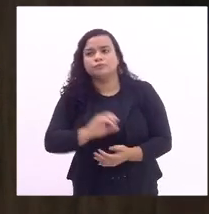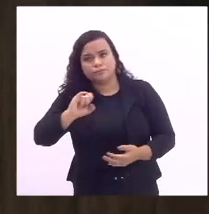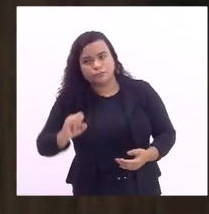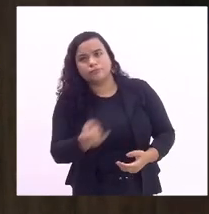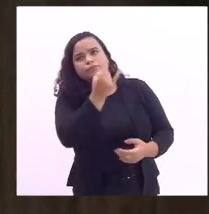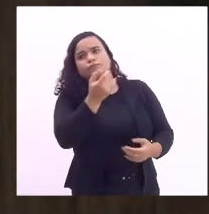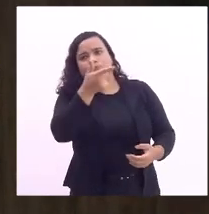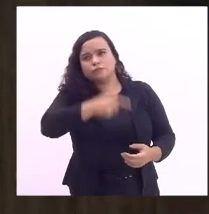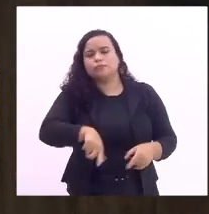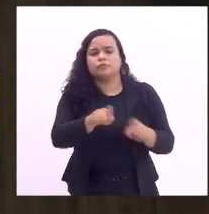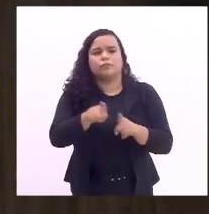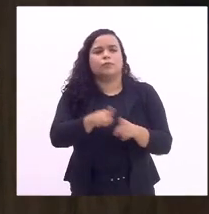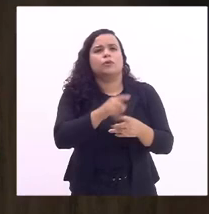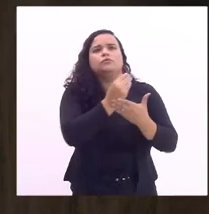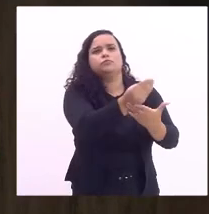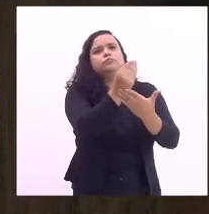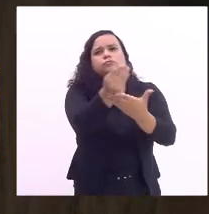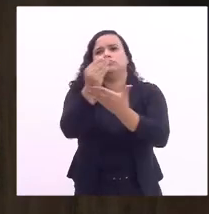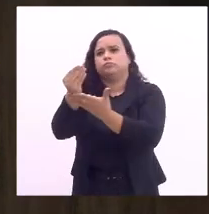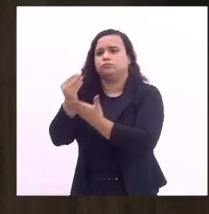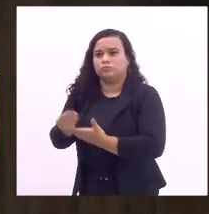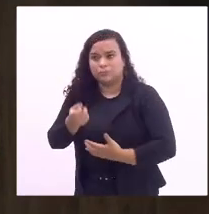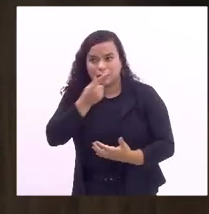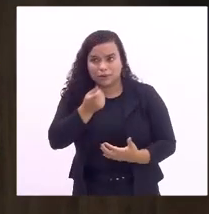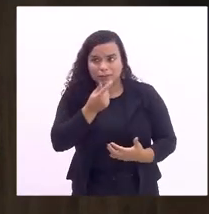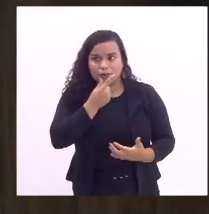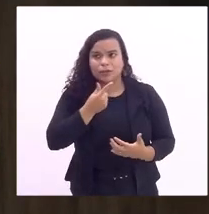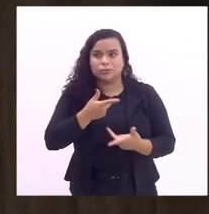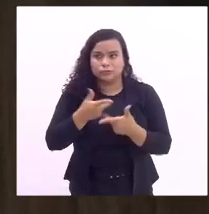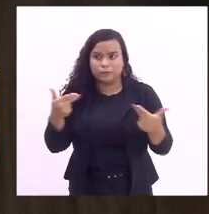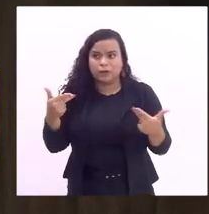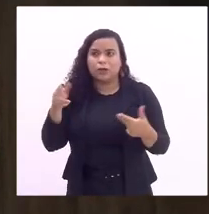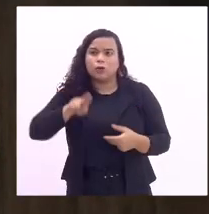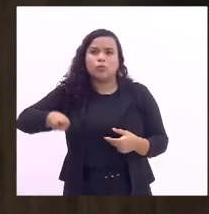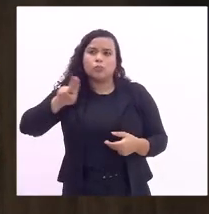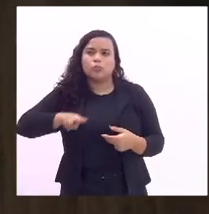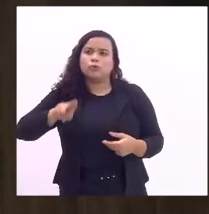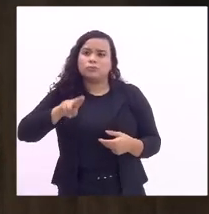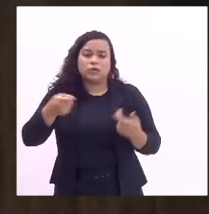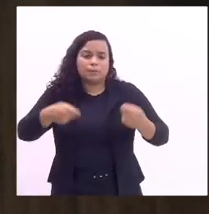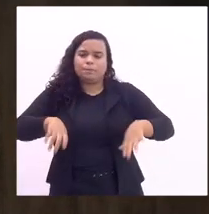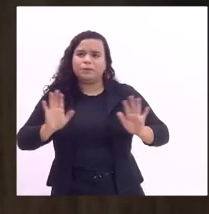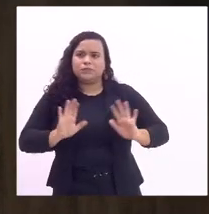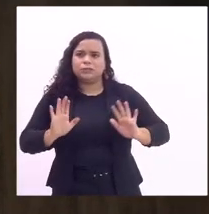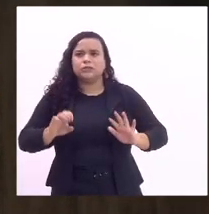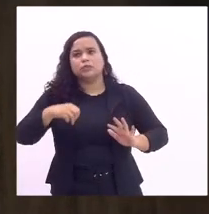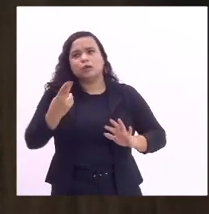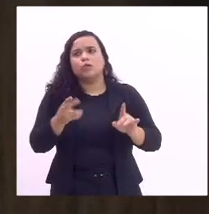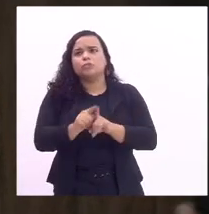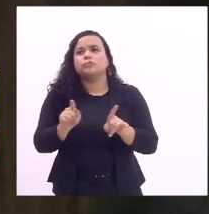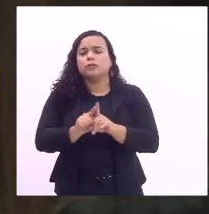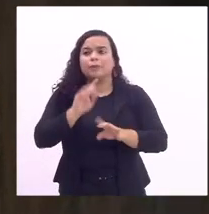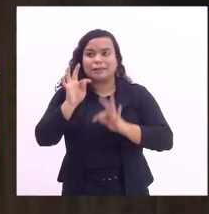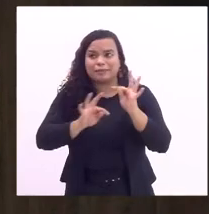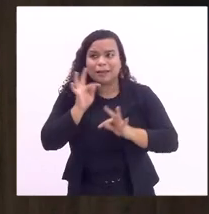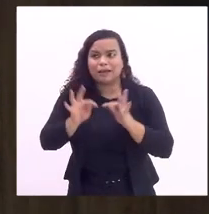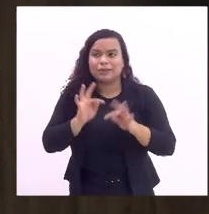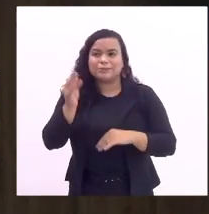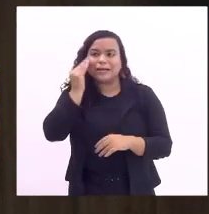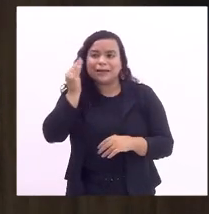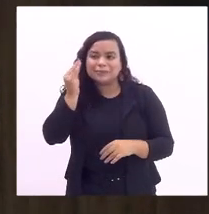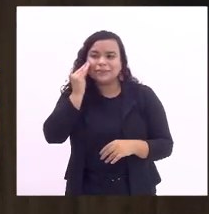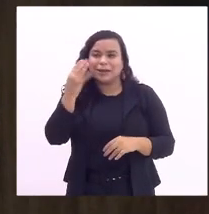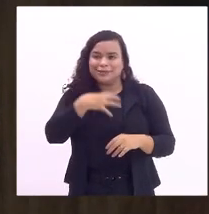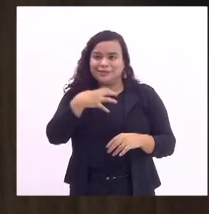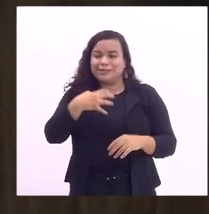e de redistribuir medicamentos sem condição de uso, ou então tratarmos da melhor forma, da